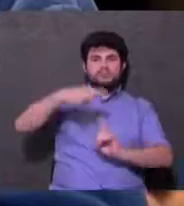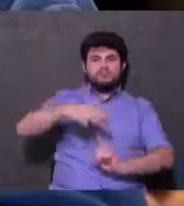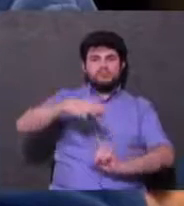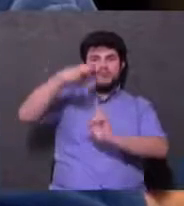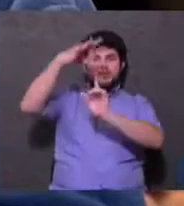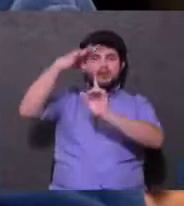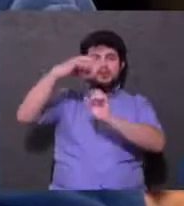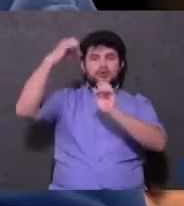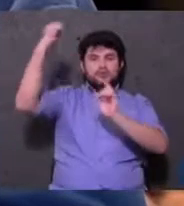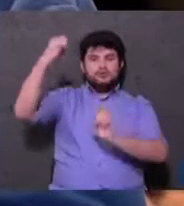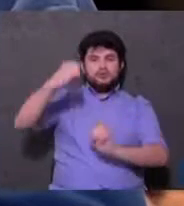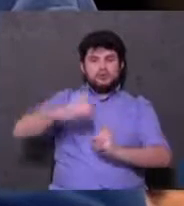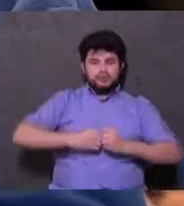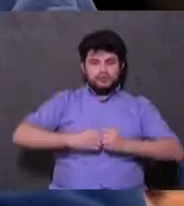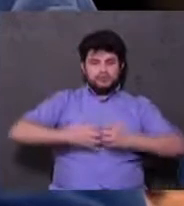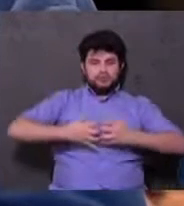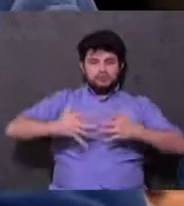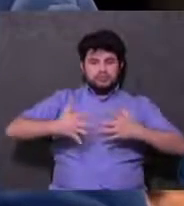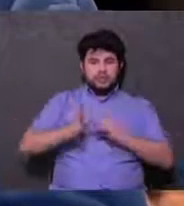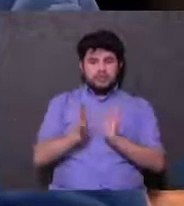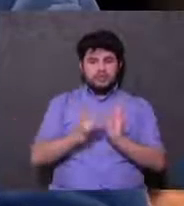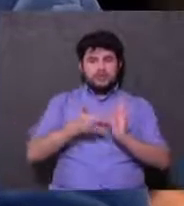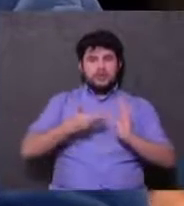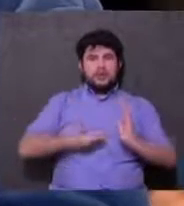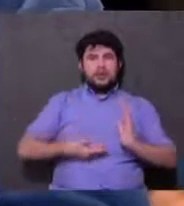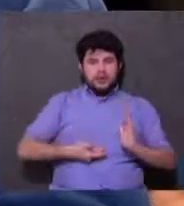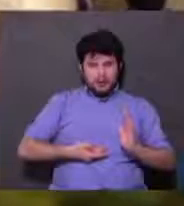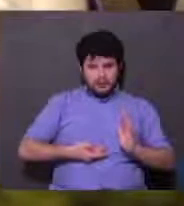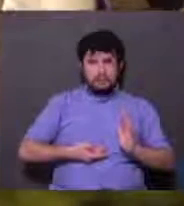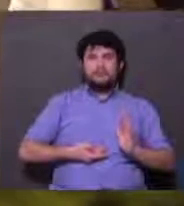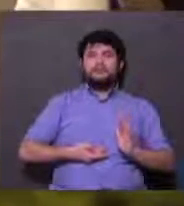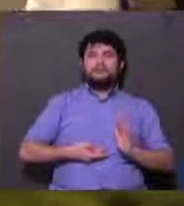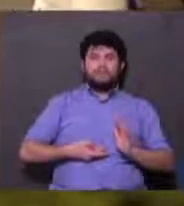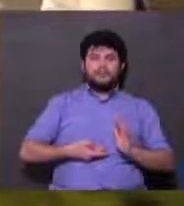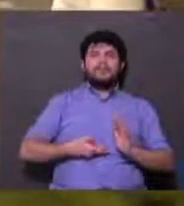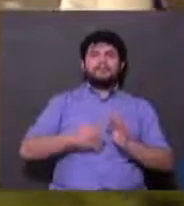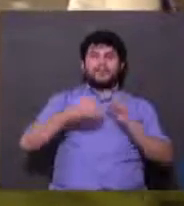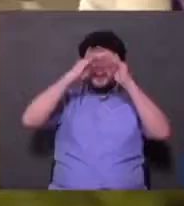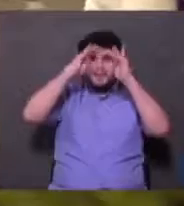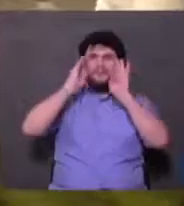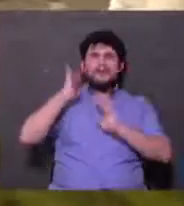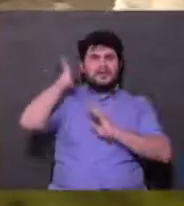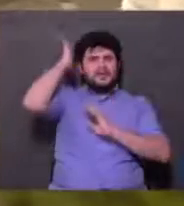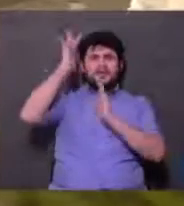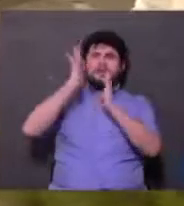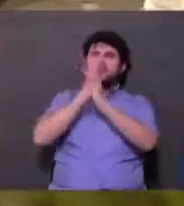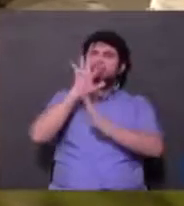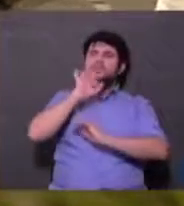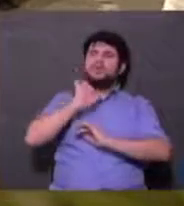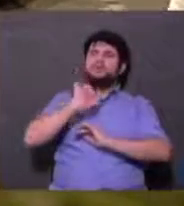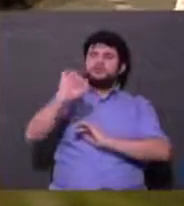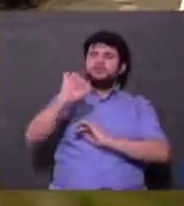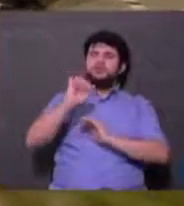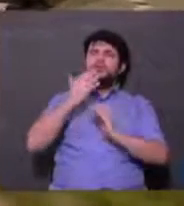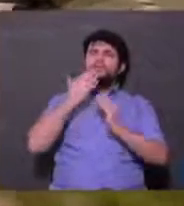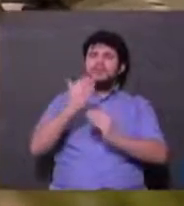les femmes, et Jésus, le fruit de vos entrailles, est béni. Santa Maria, Mãe de Deus, rogai por